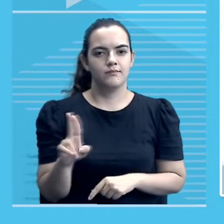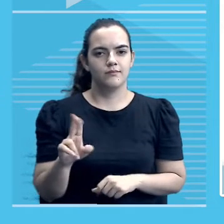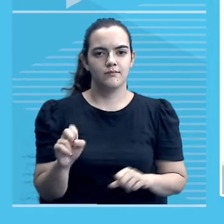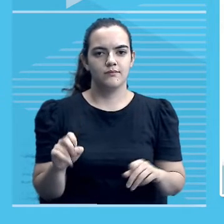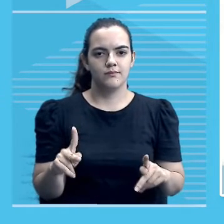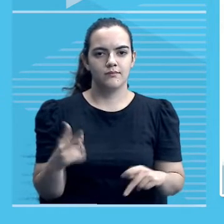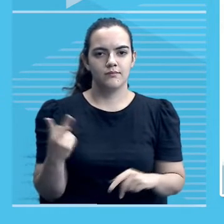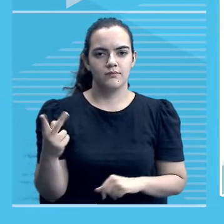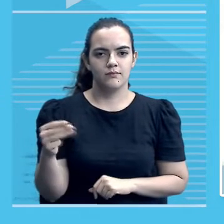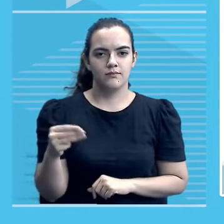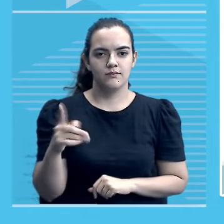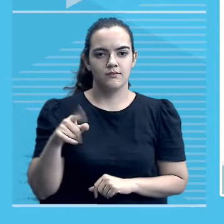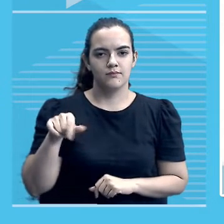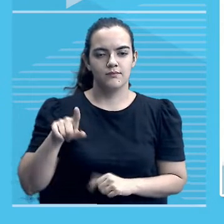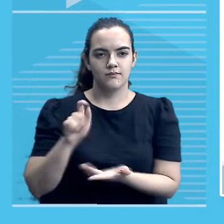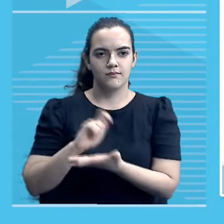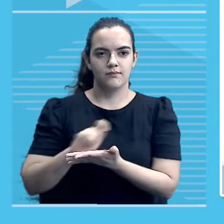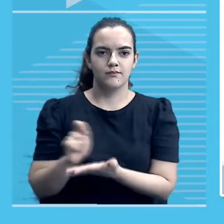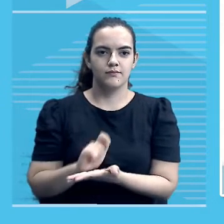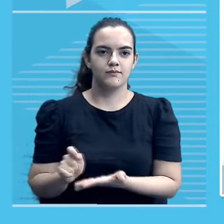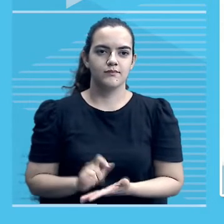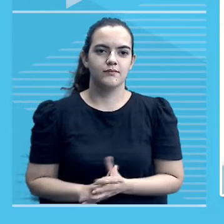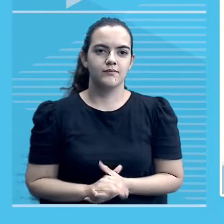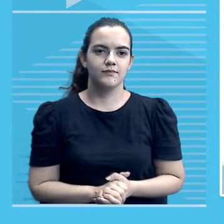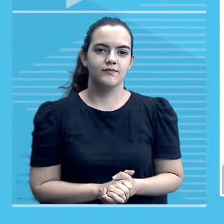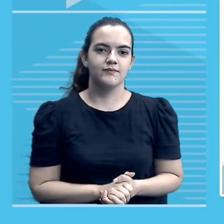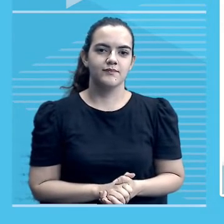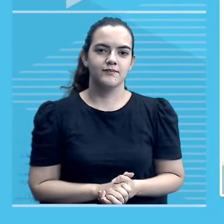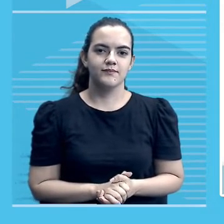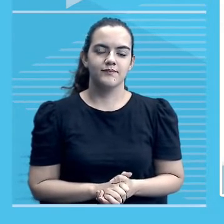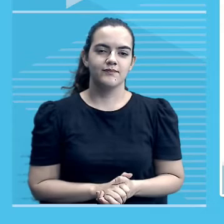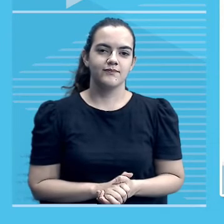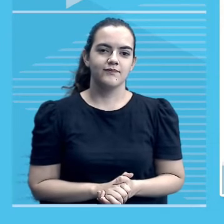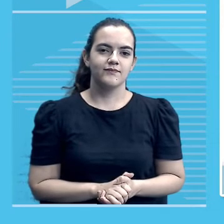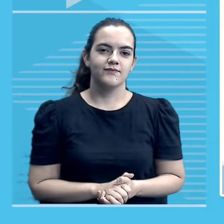2 minutinhos aí para o pessoal fazer as anotações.